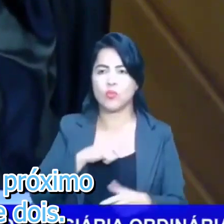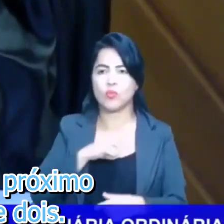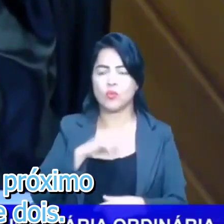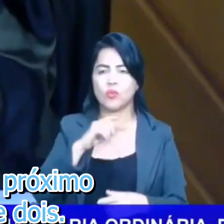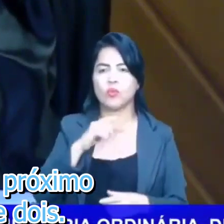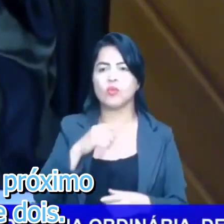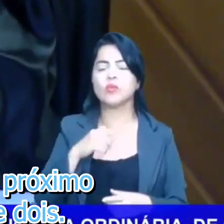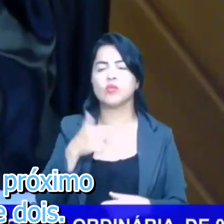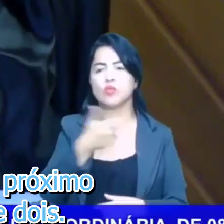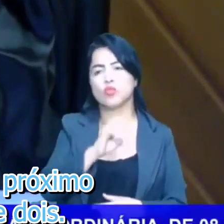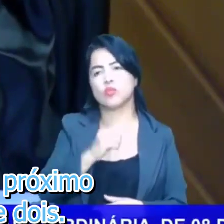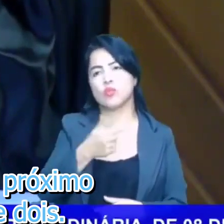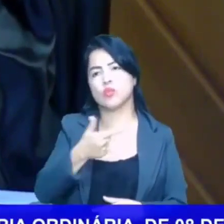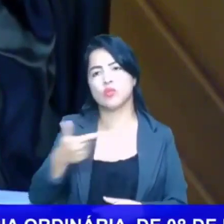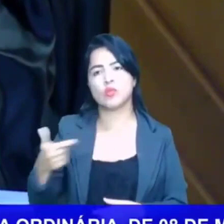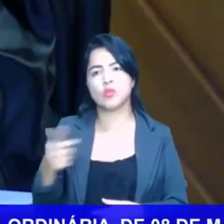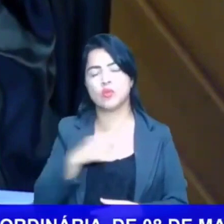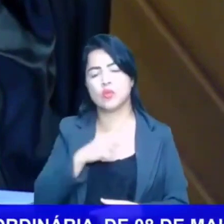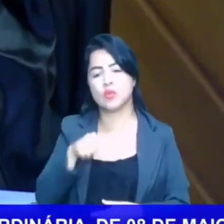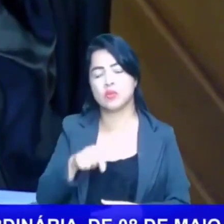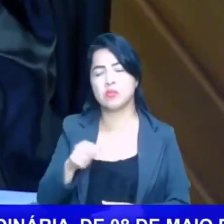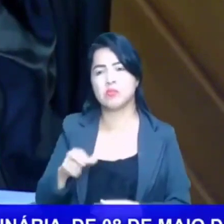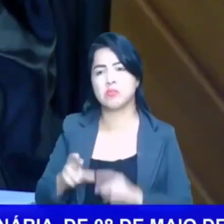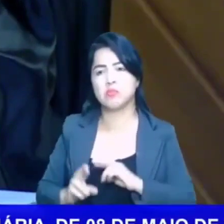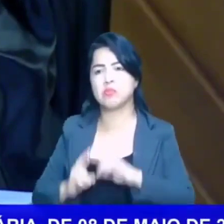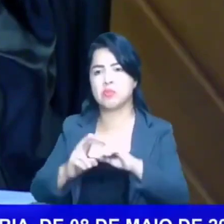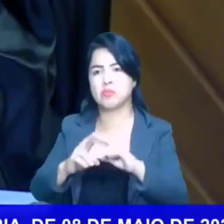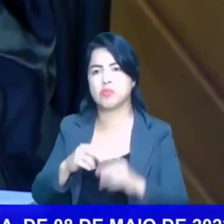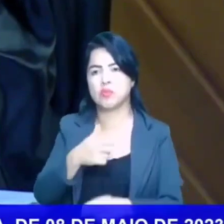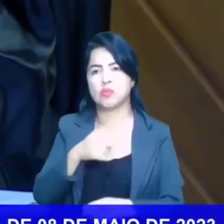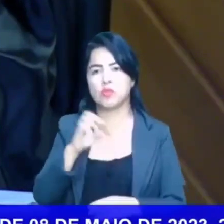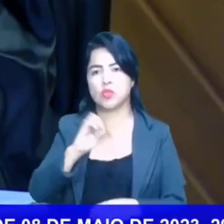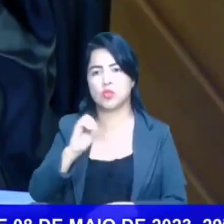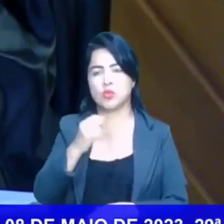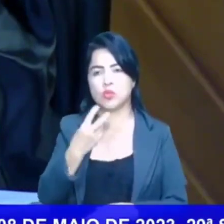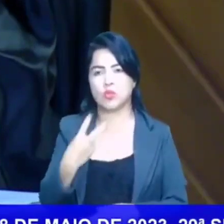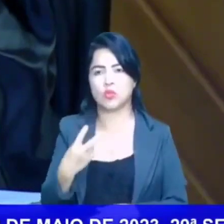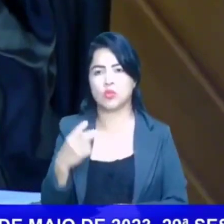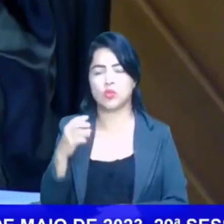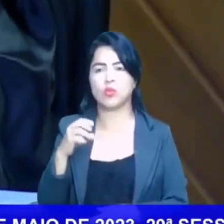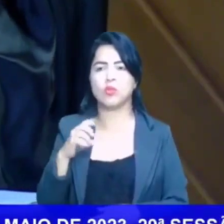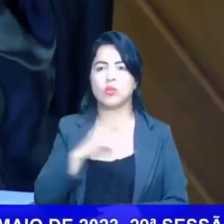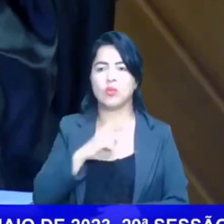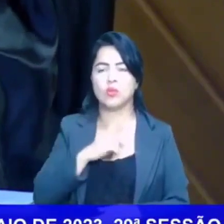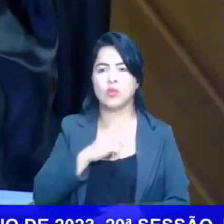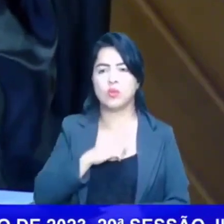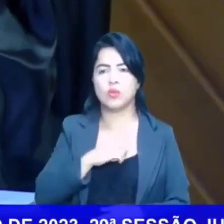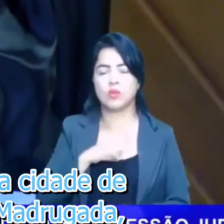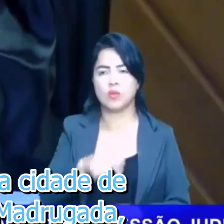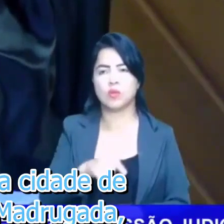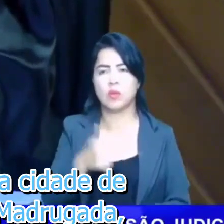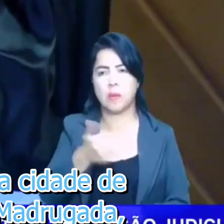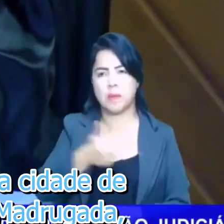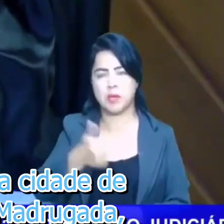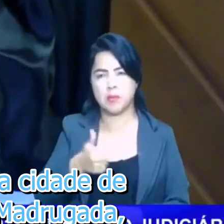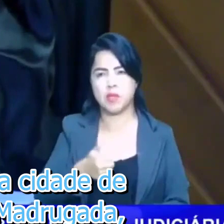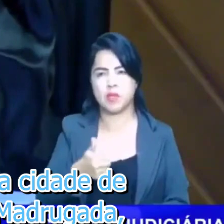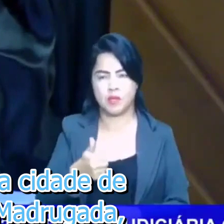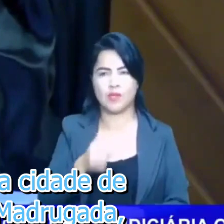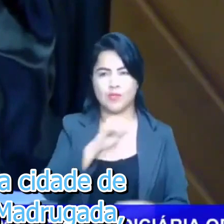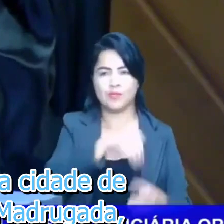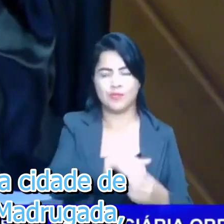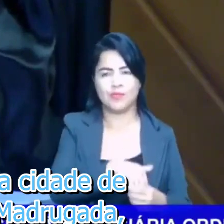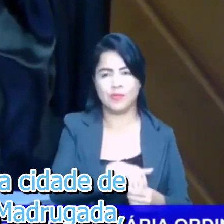de 2022. Na representante, em síntese, que no dia 2 de outubro de 2022, na data do primeiro turno das eleições